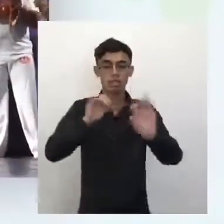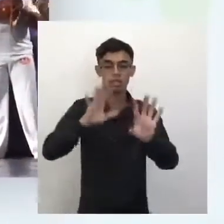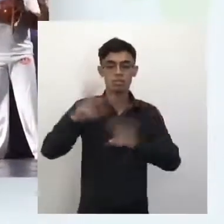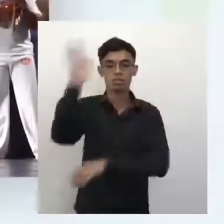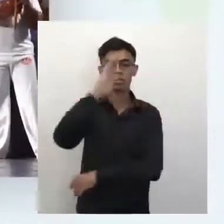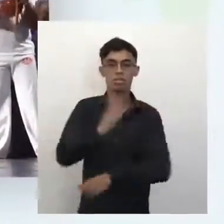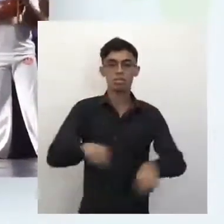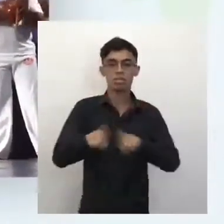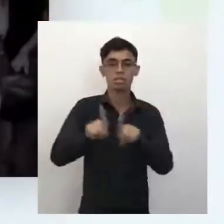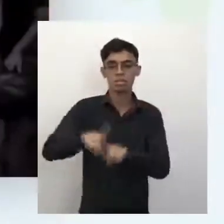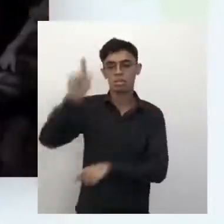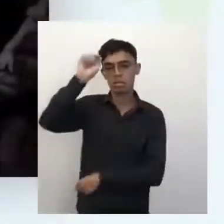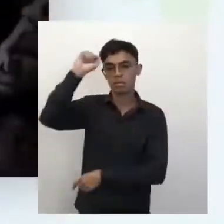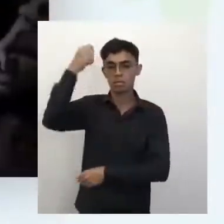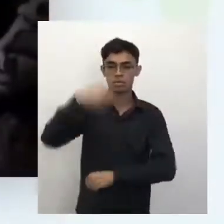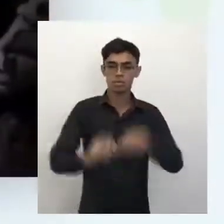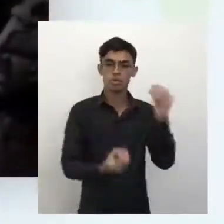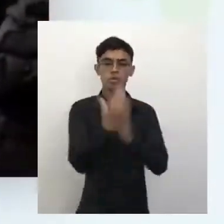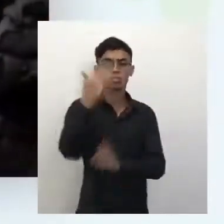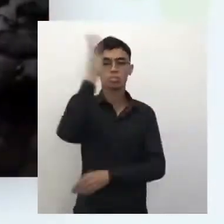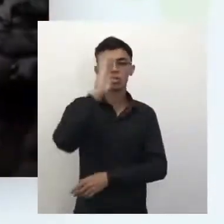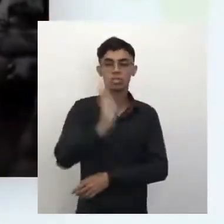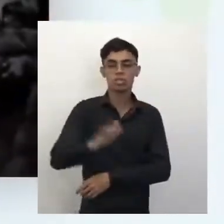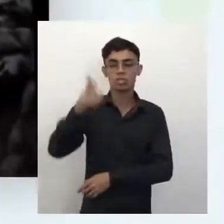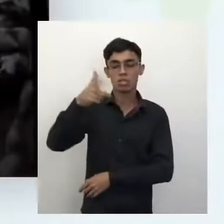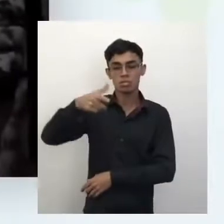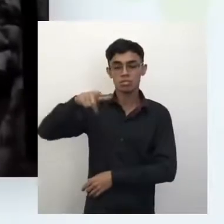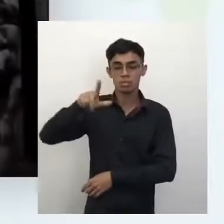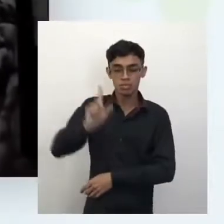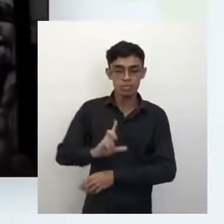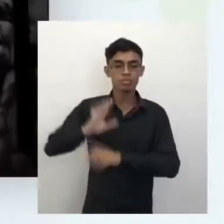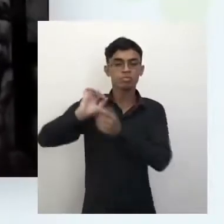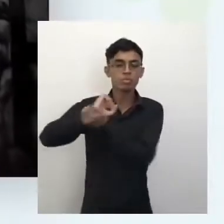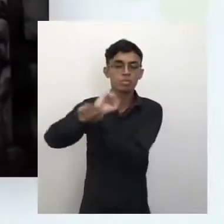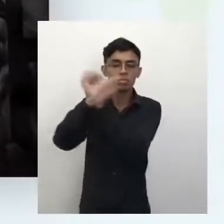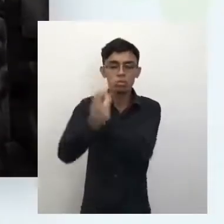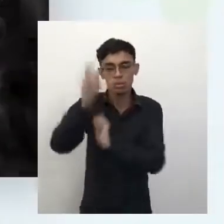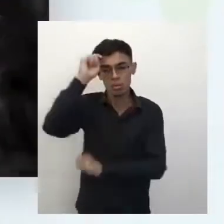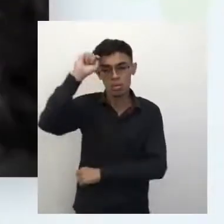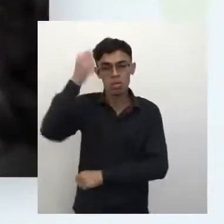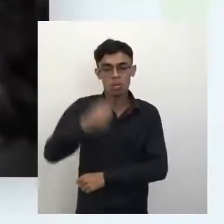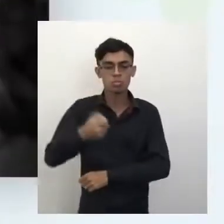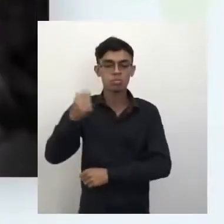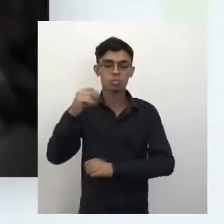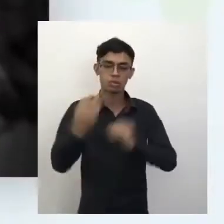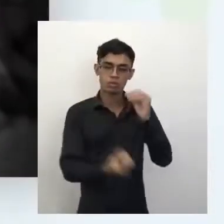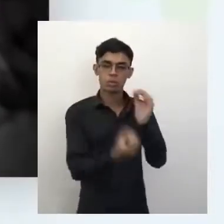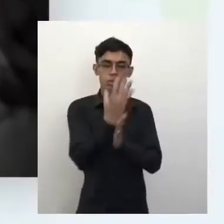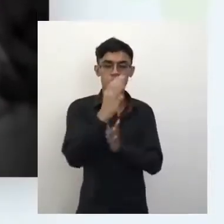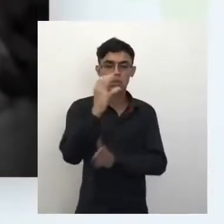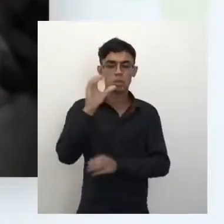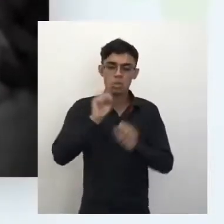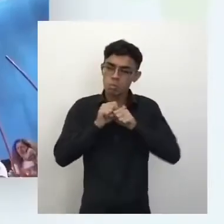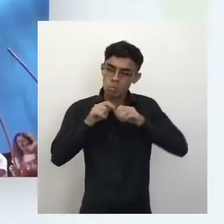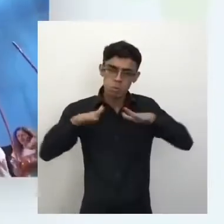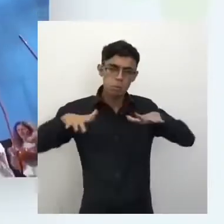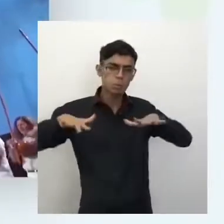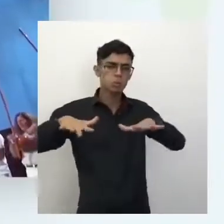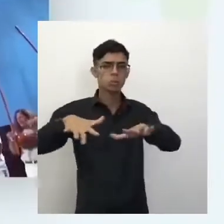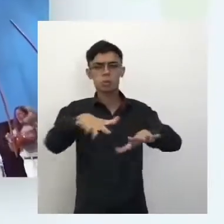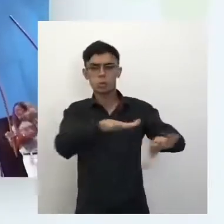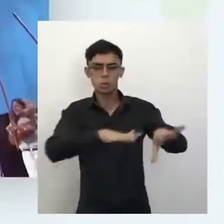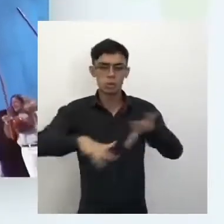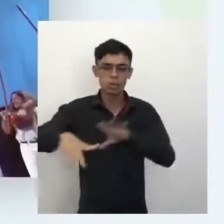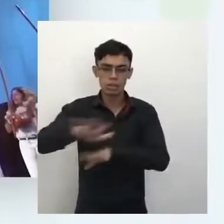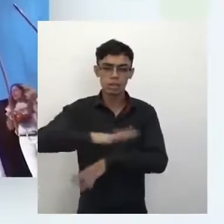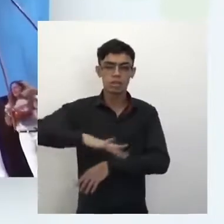África. Nascida no Brasil em meio à escravidão, a capoeira não apenas cresceu no continente africano, como se propagou pelo mundo. A